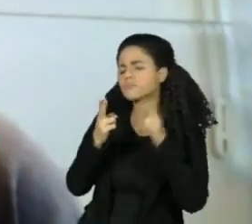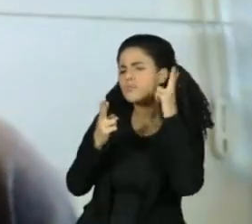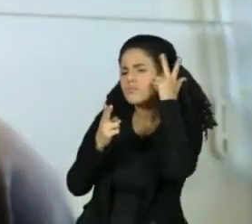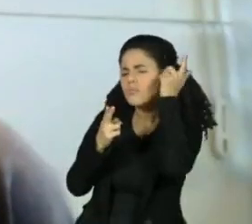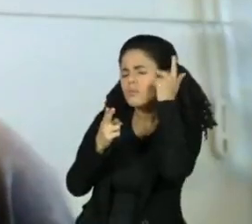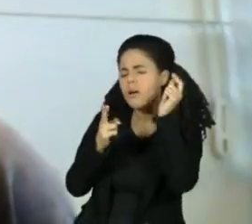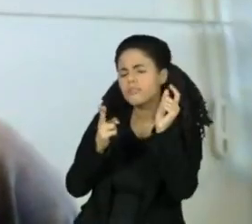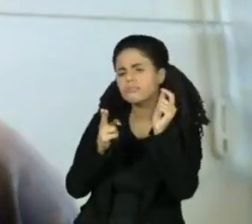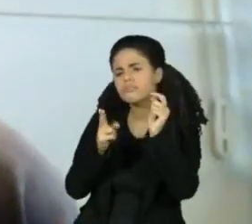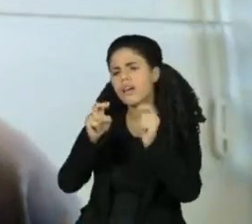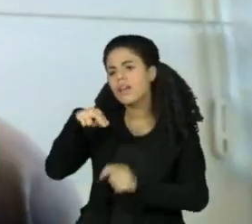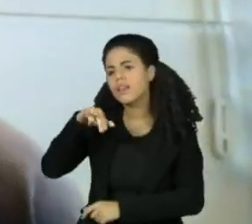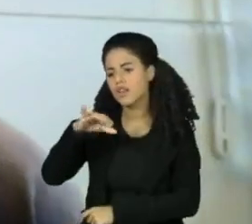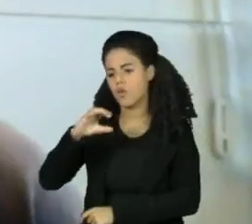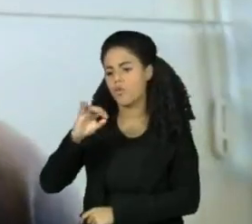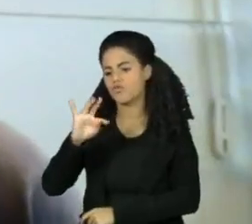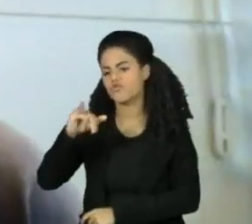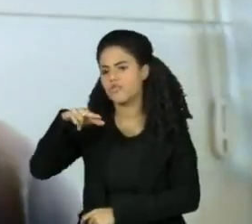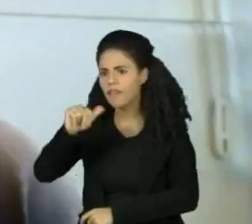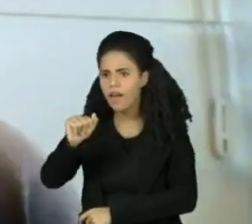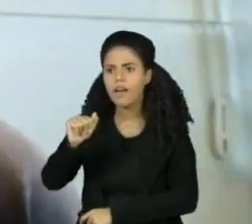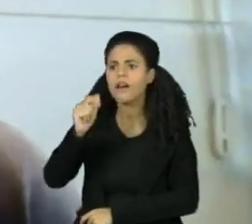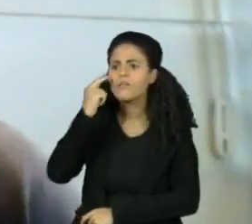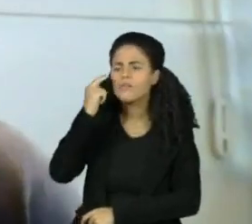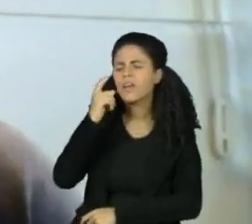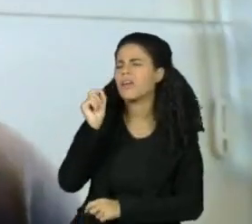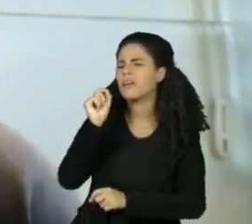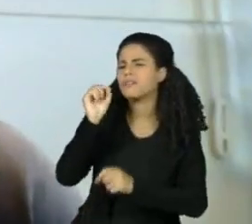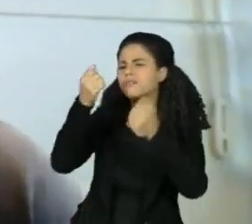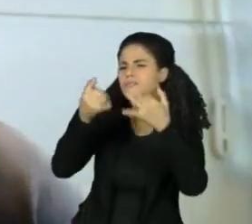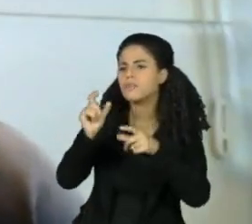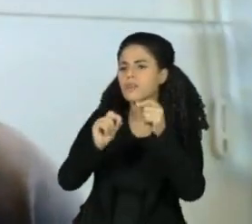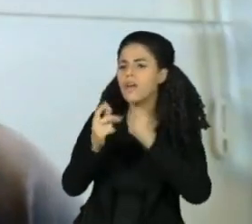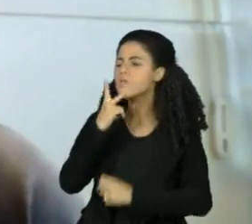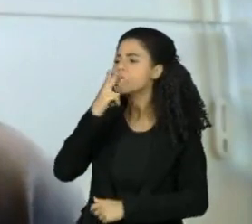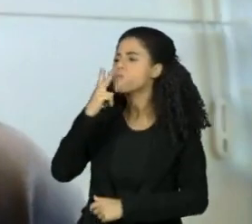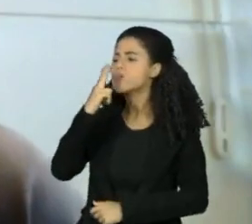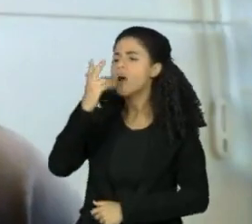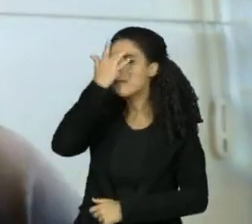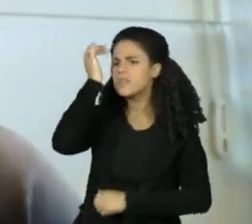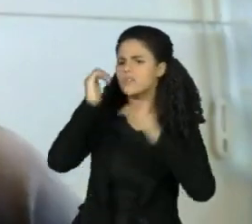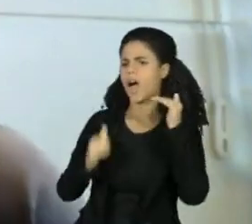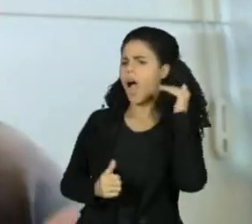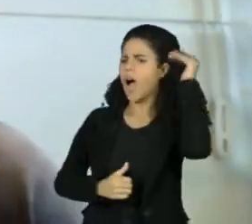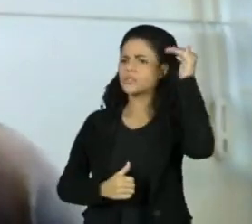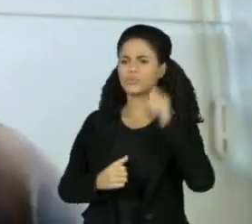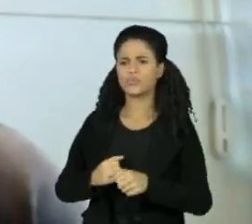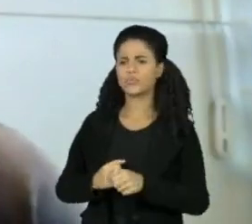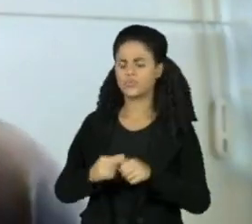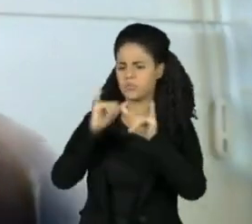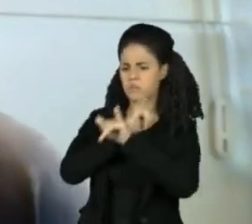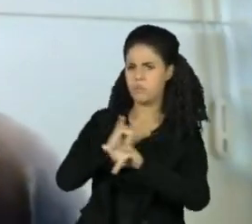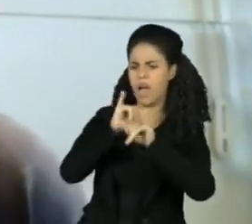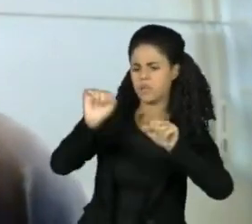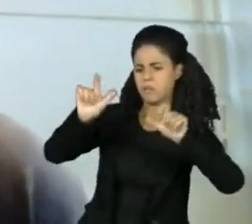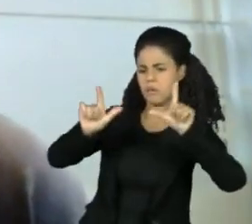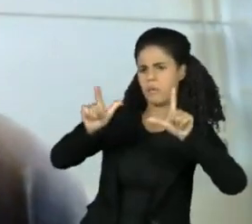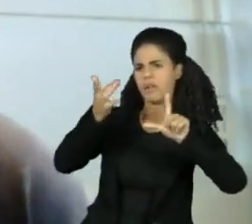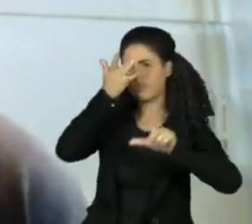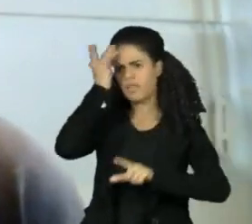sempre. A indústria tem um manual que ela fala que fumar é decisão só para adultos, que ela não faz propaganda para criança.